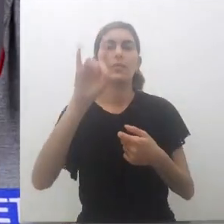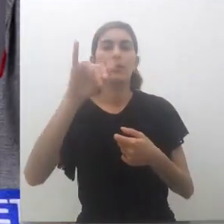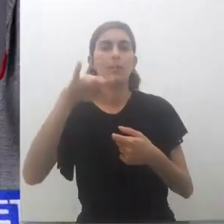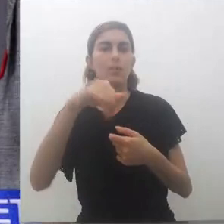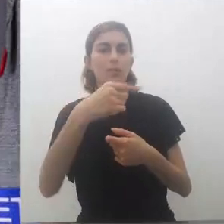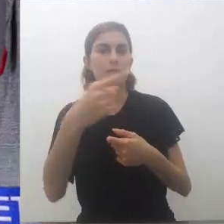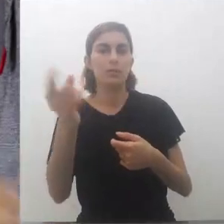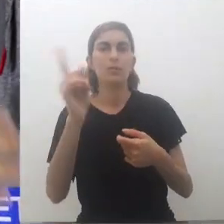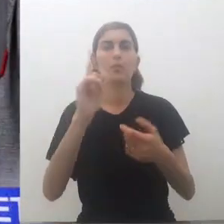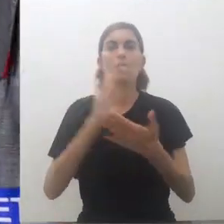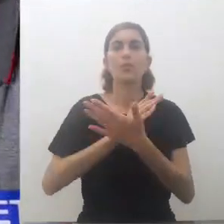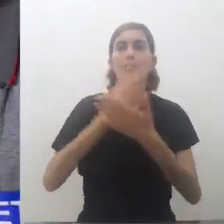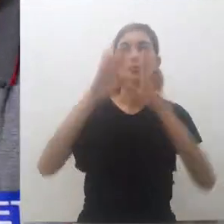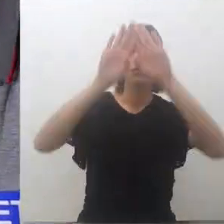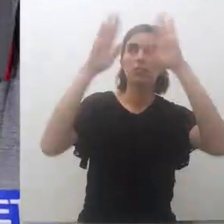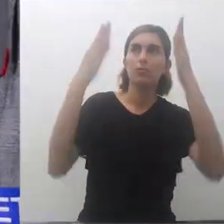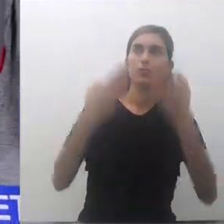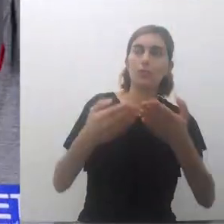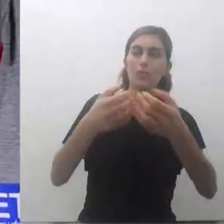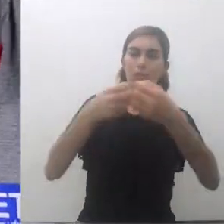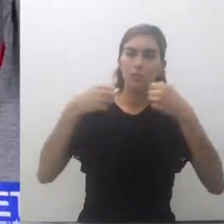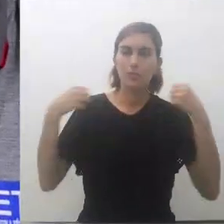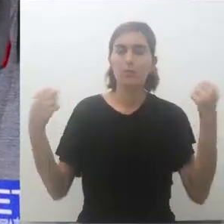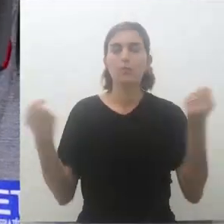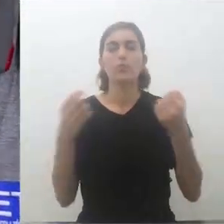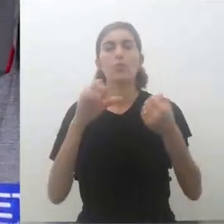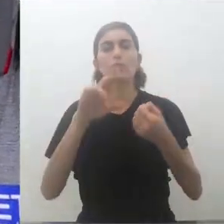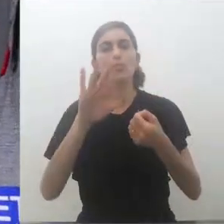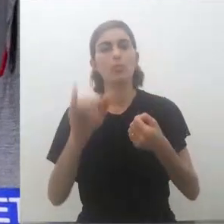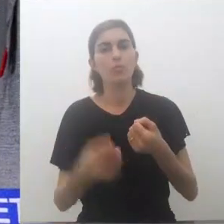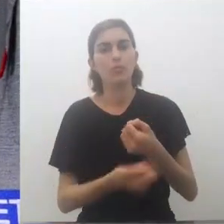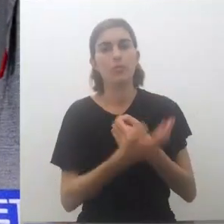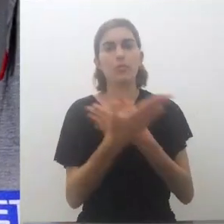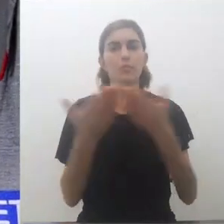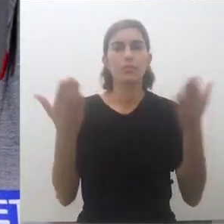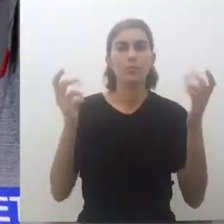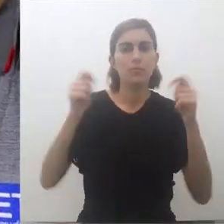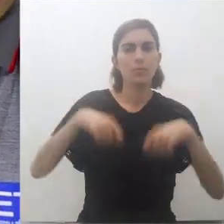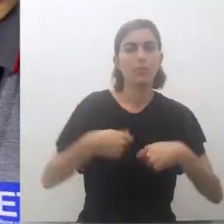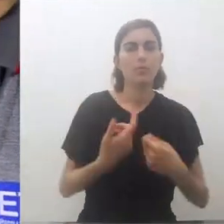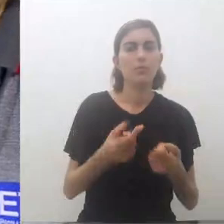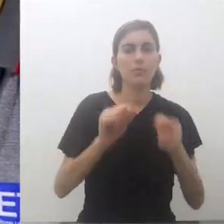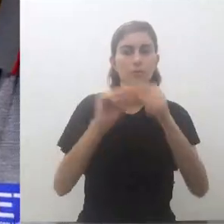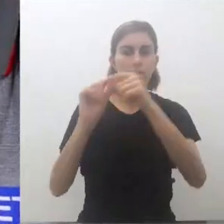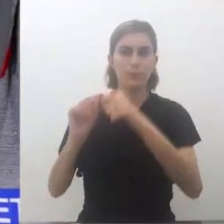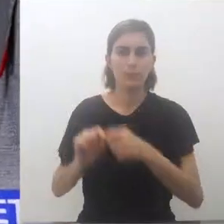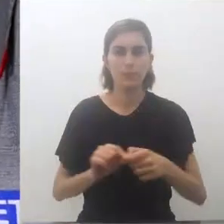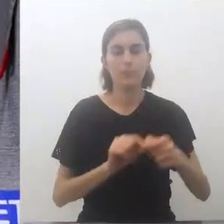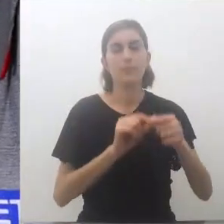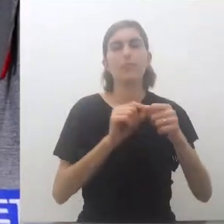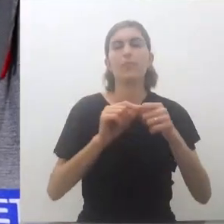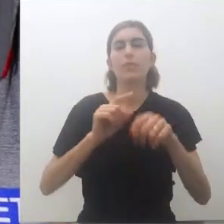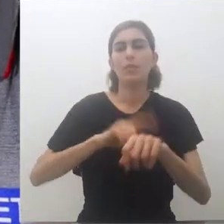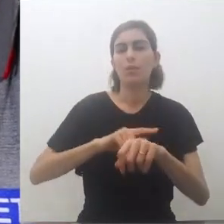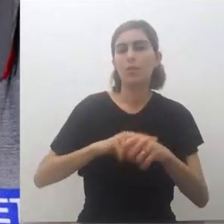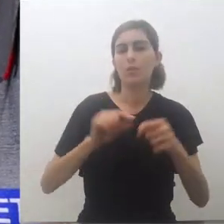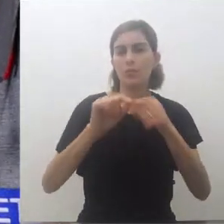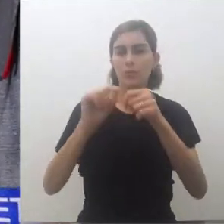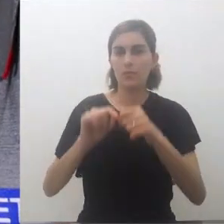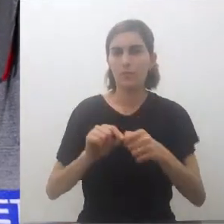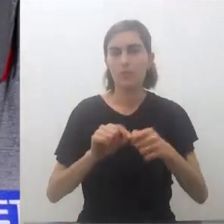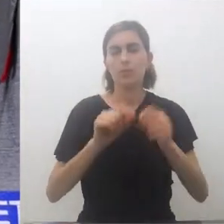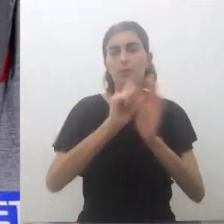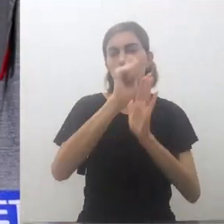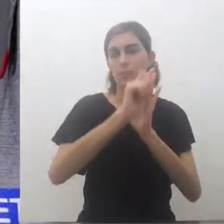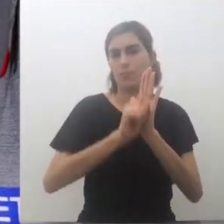alguns armários, de algumas cubas, para que você possa reproduzir isso na hora de construir um rabisco, um